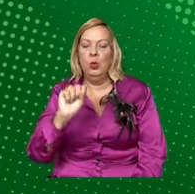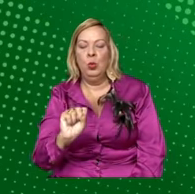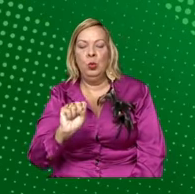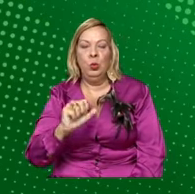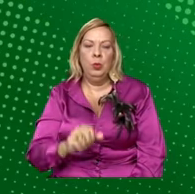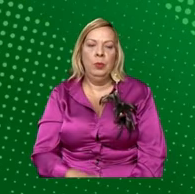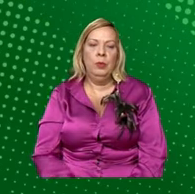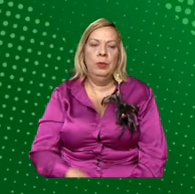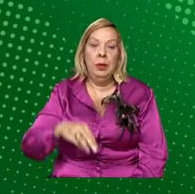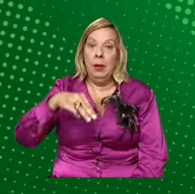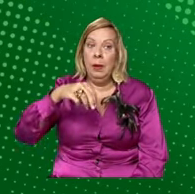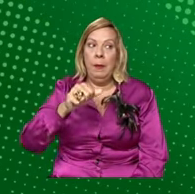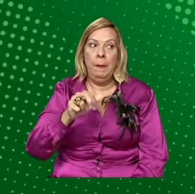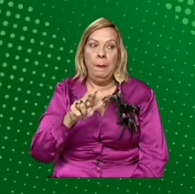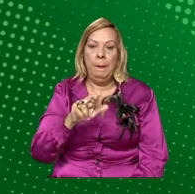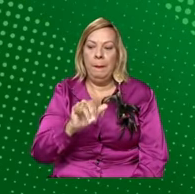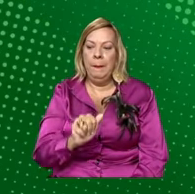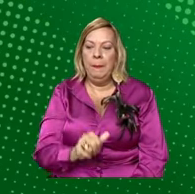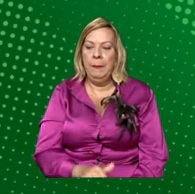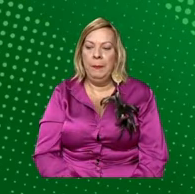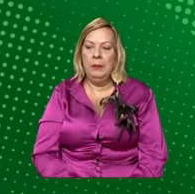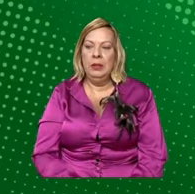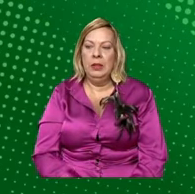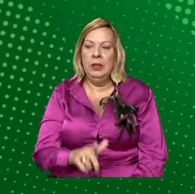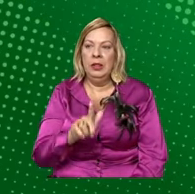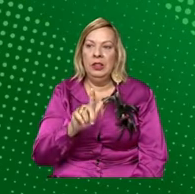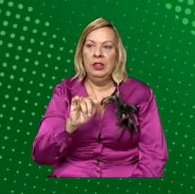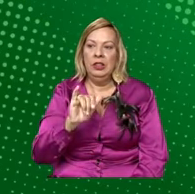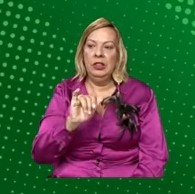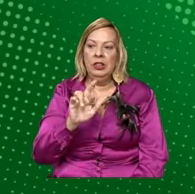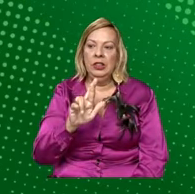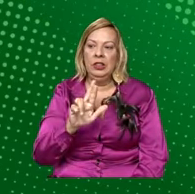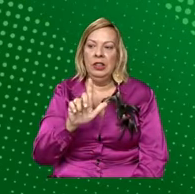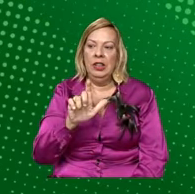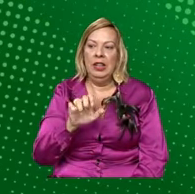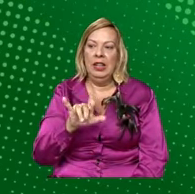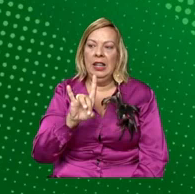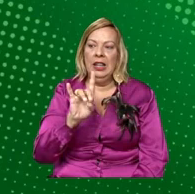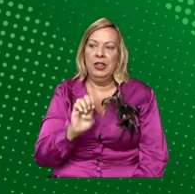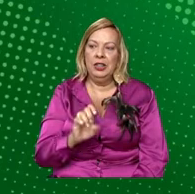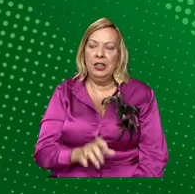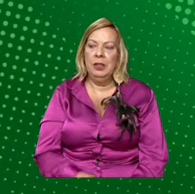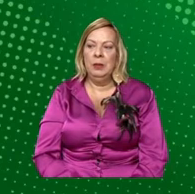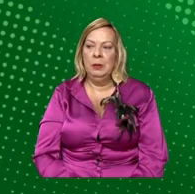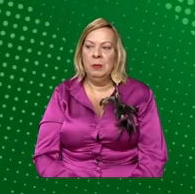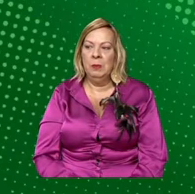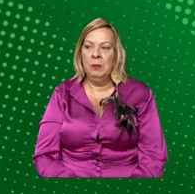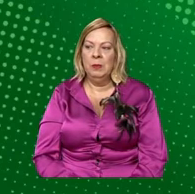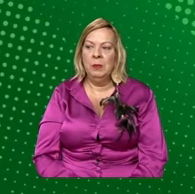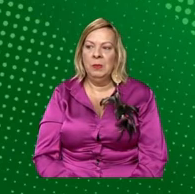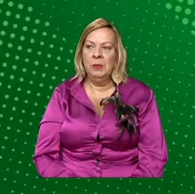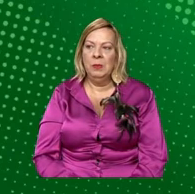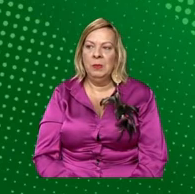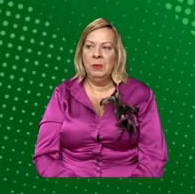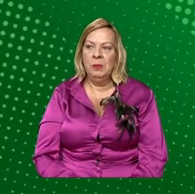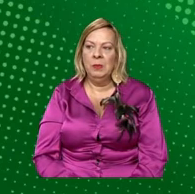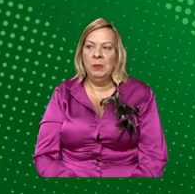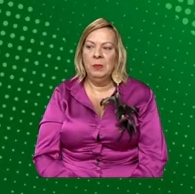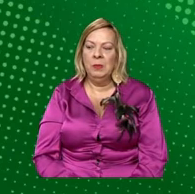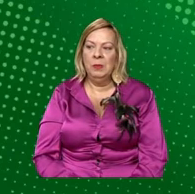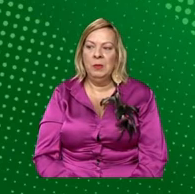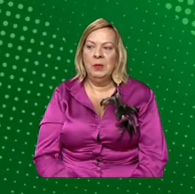0850898, tá? Maria Girleide, acho que é isso. Que Girleide. Augusto, lá do Olaria, foi o pé-quente